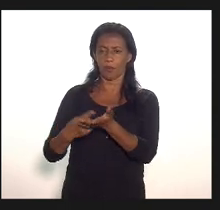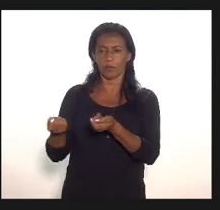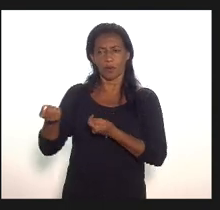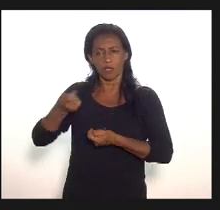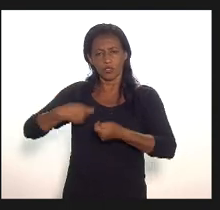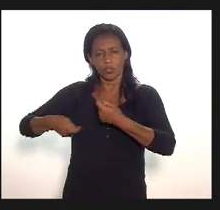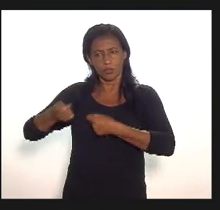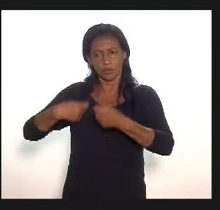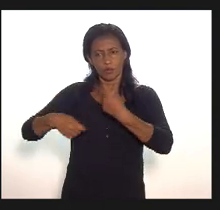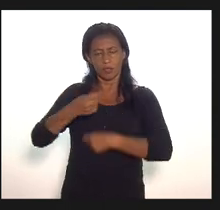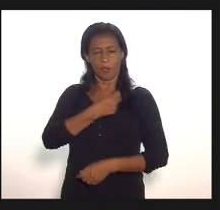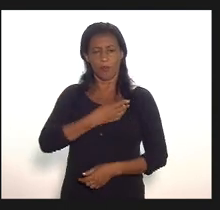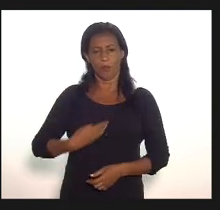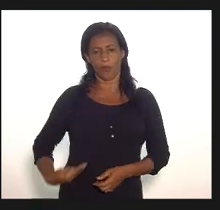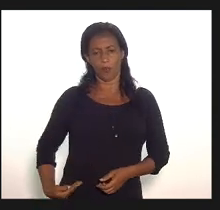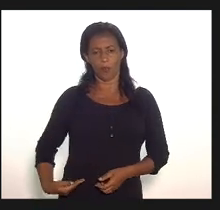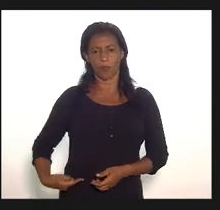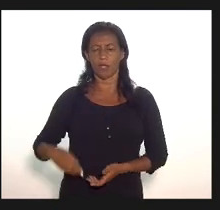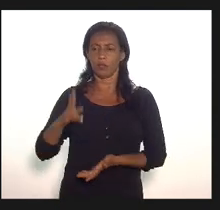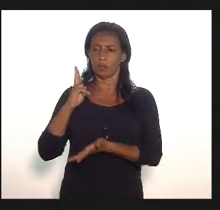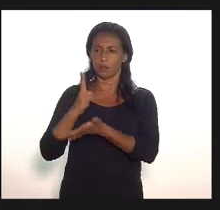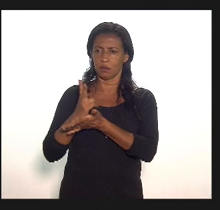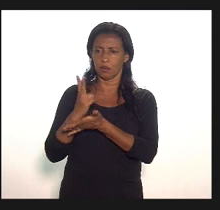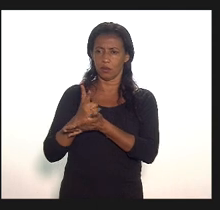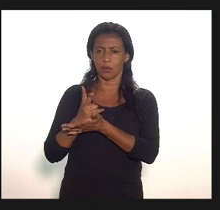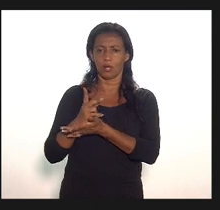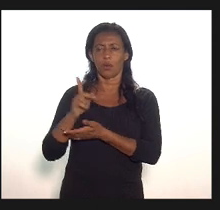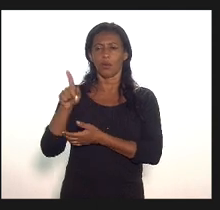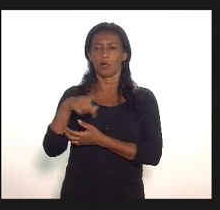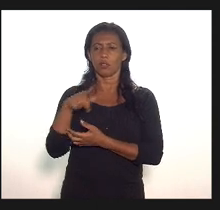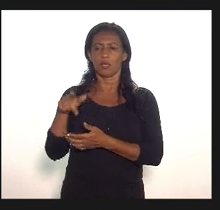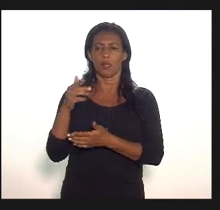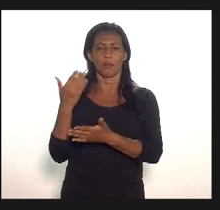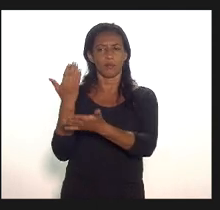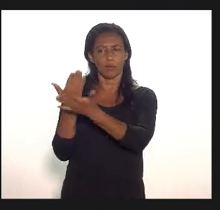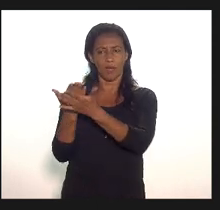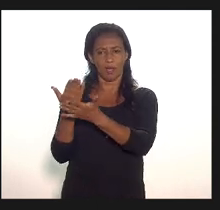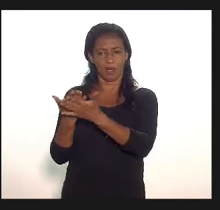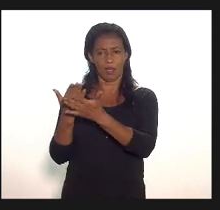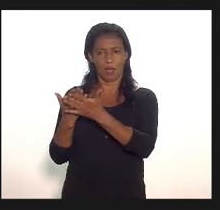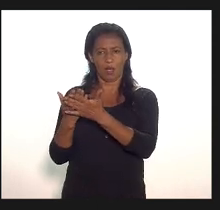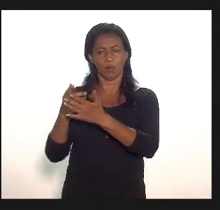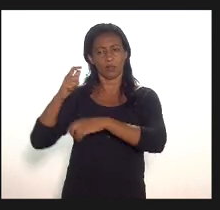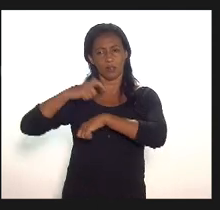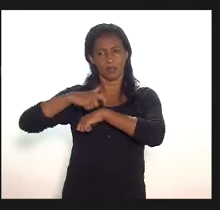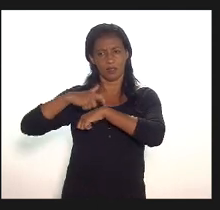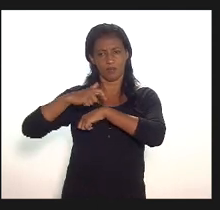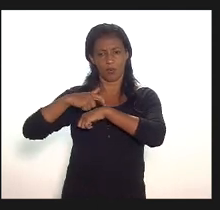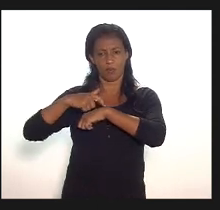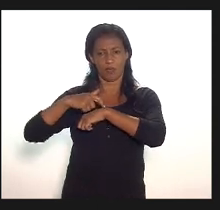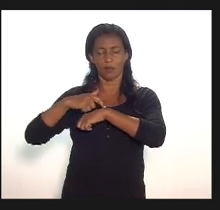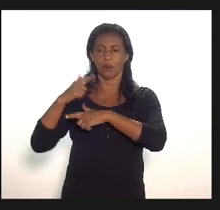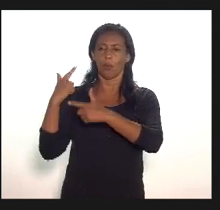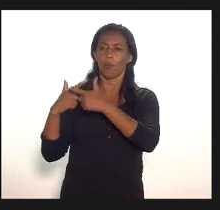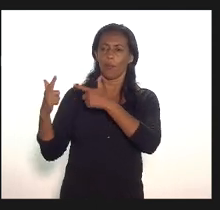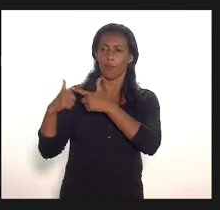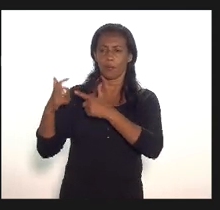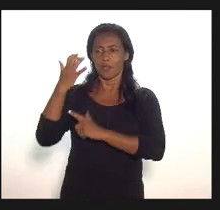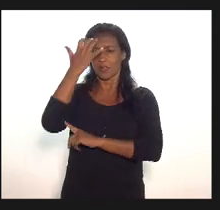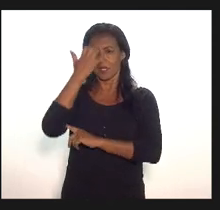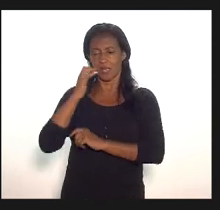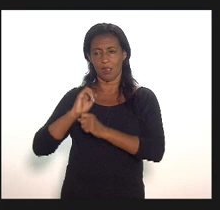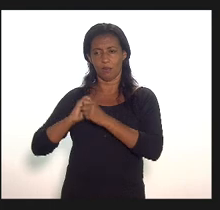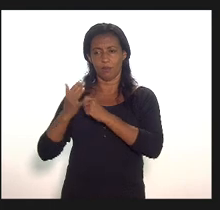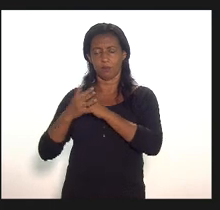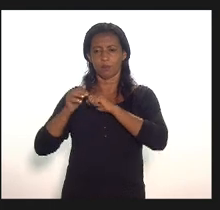administração pública em manter a suspensão das aulas presenciais neste momento, dada a gravidade da situação pandêmica